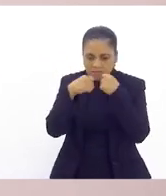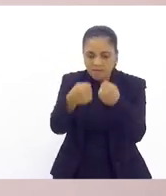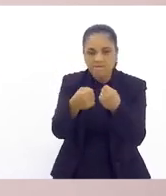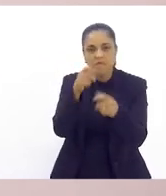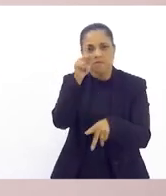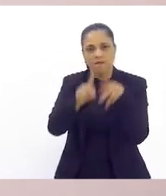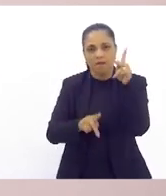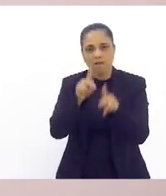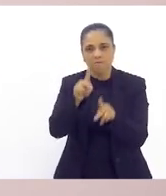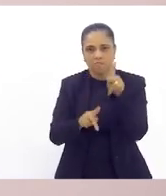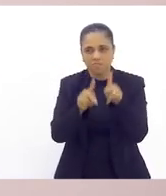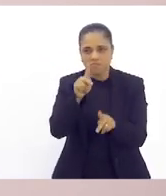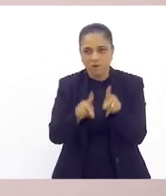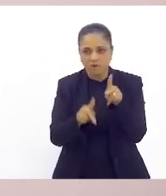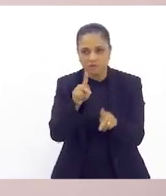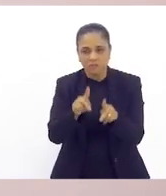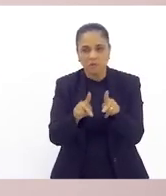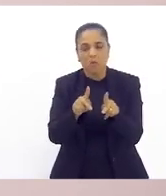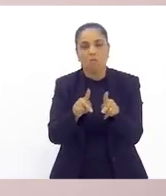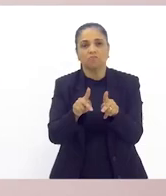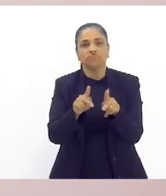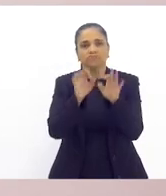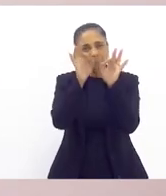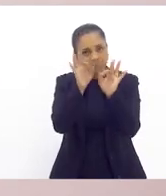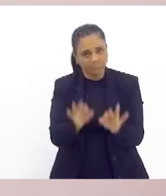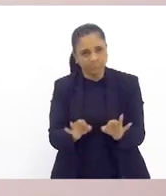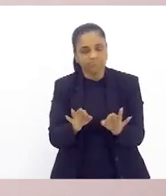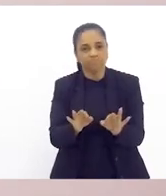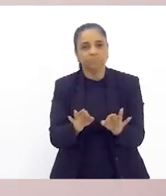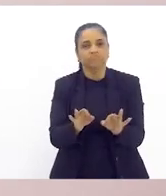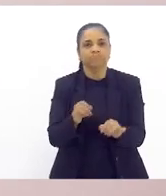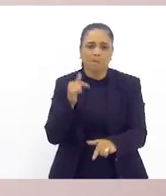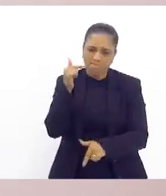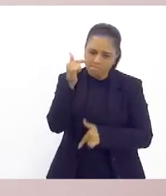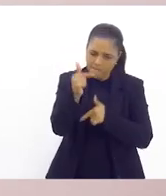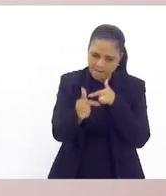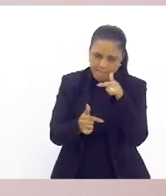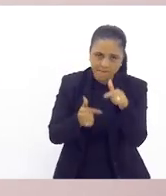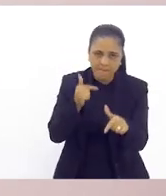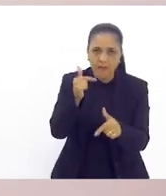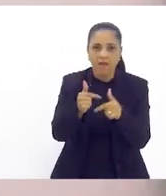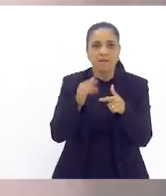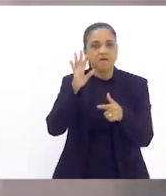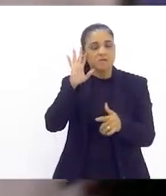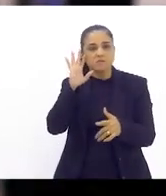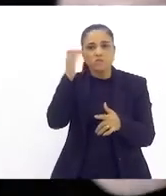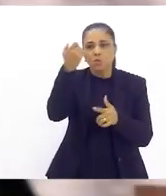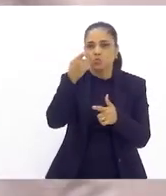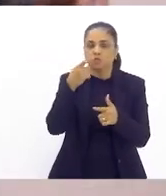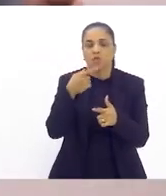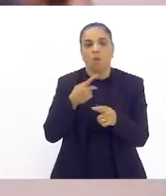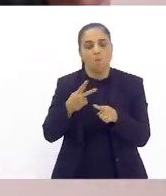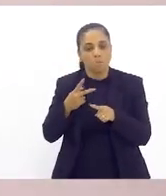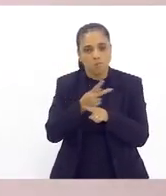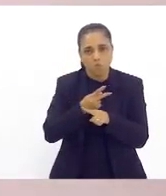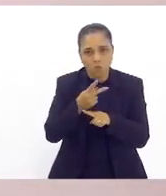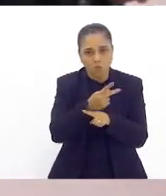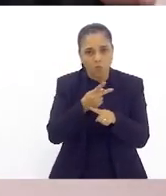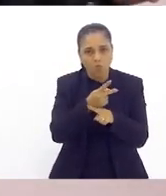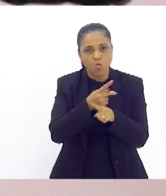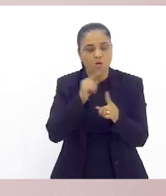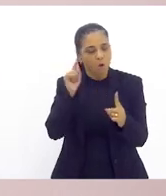de forma árdua e que busque soluções que a gente traz metas